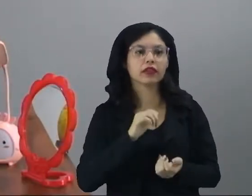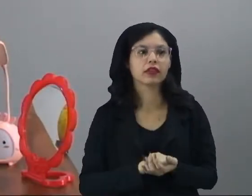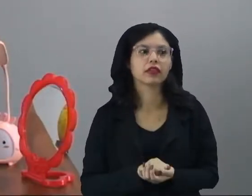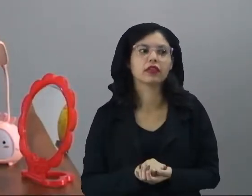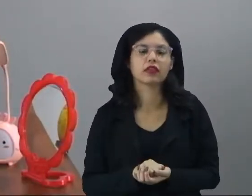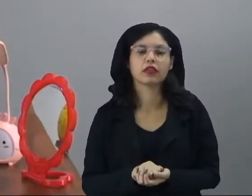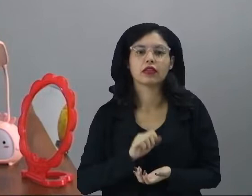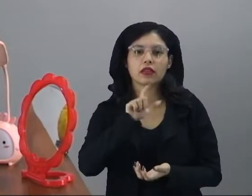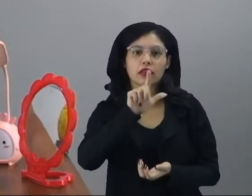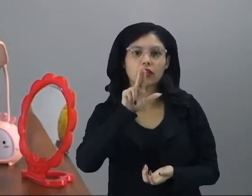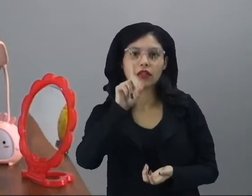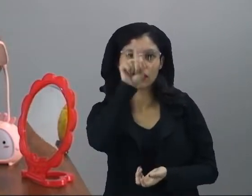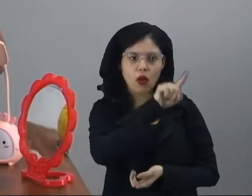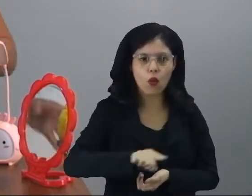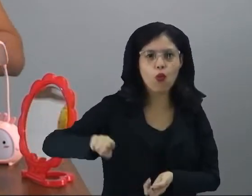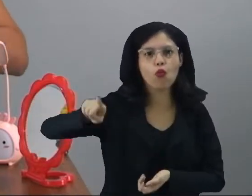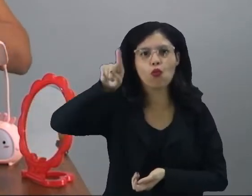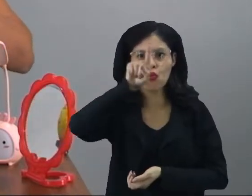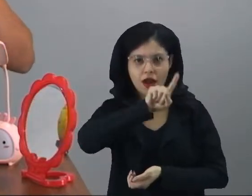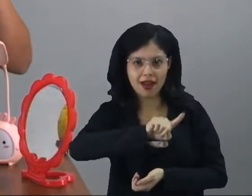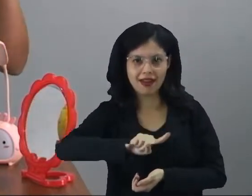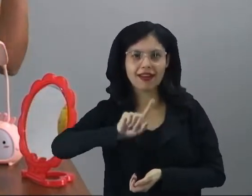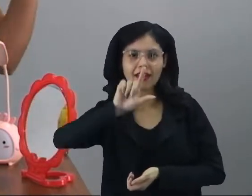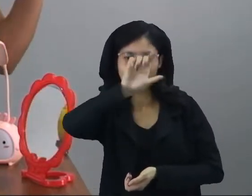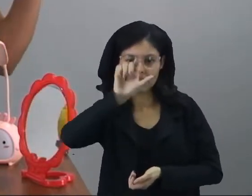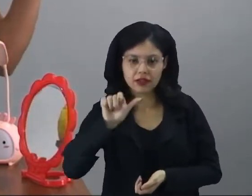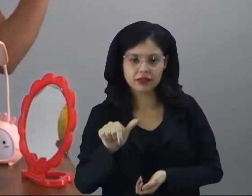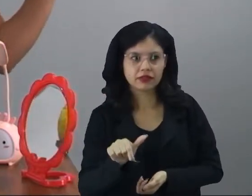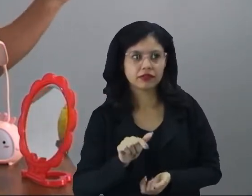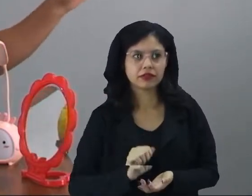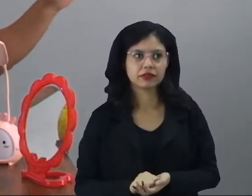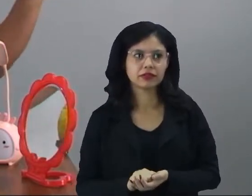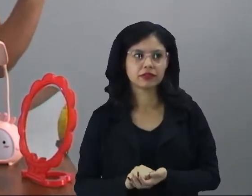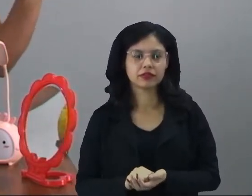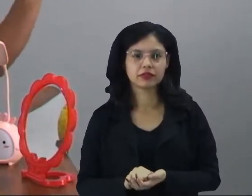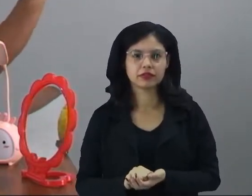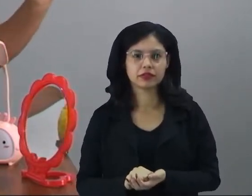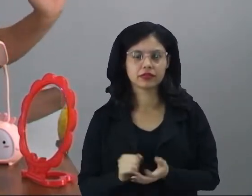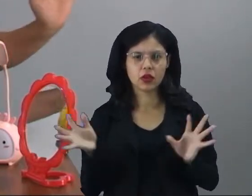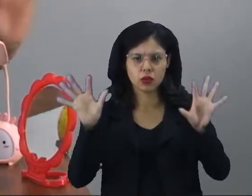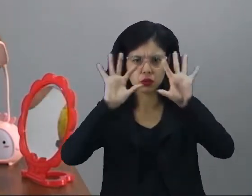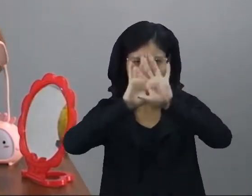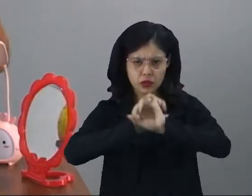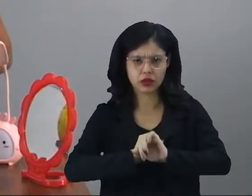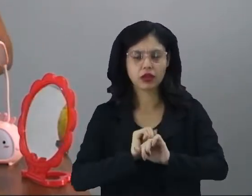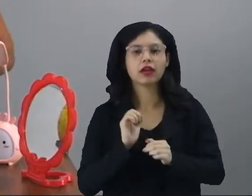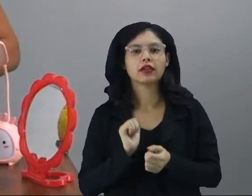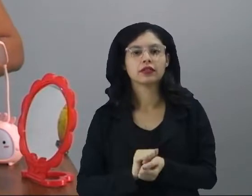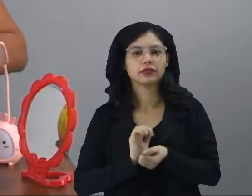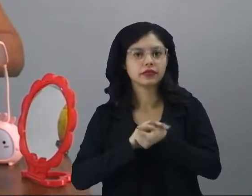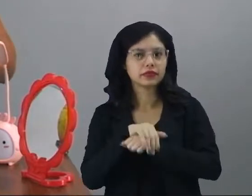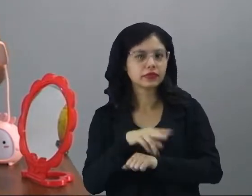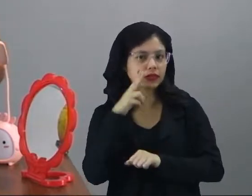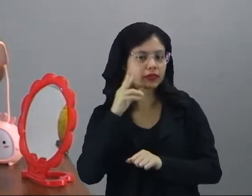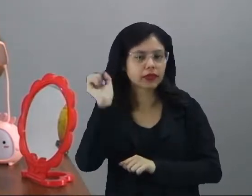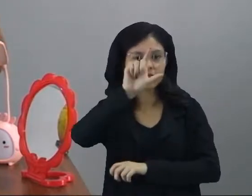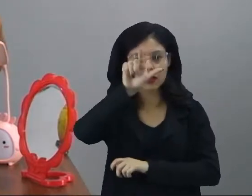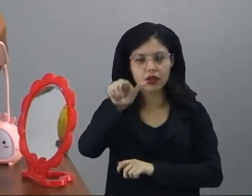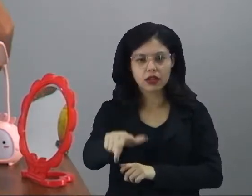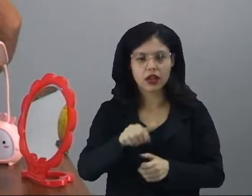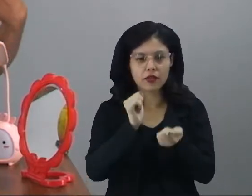diz, por exemplo, a luz cheia, o céu está todo escuro à noite e aí a lua